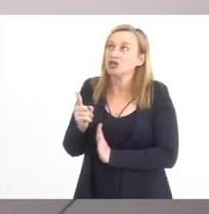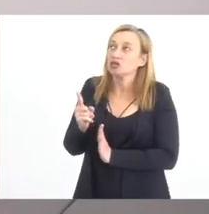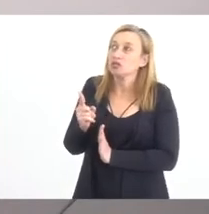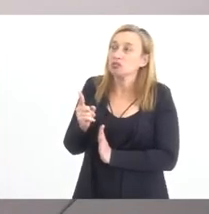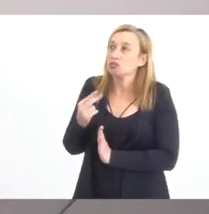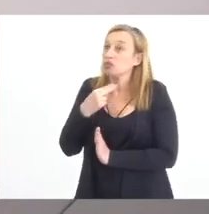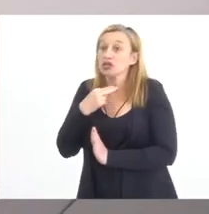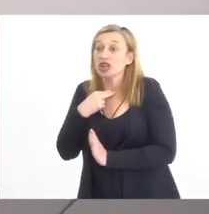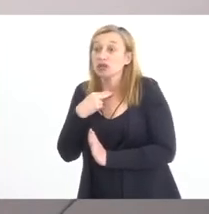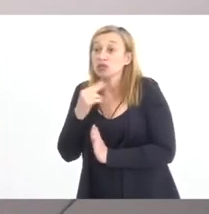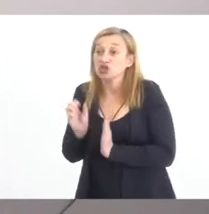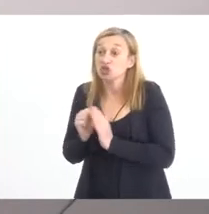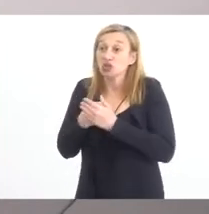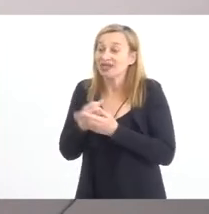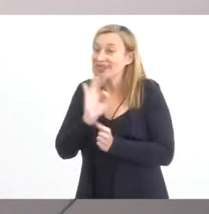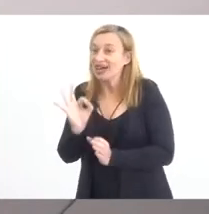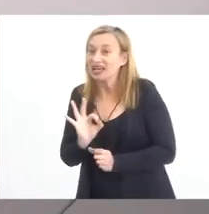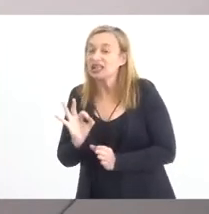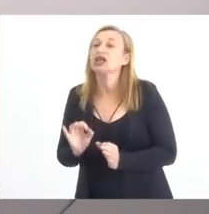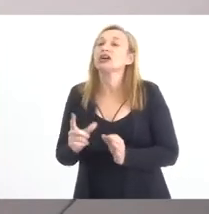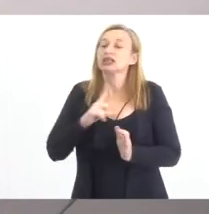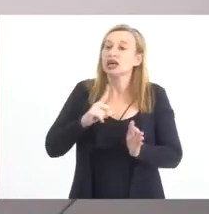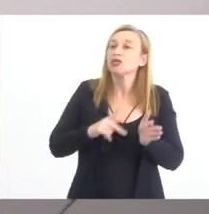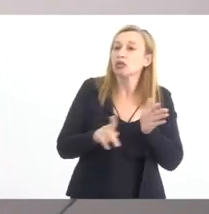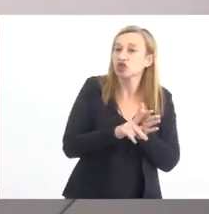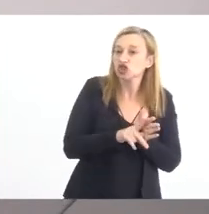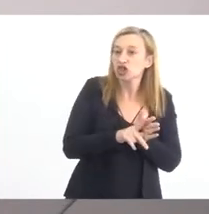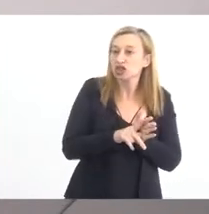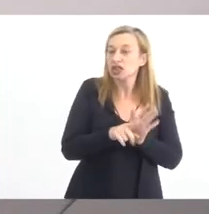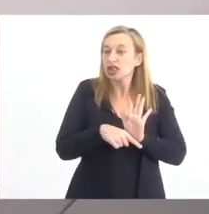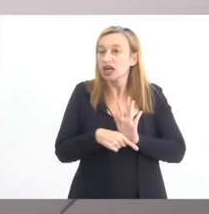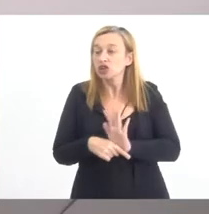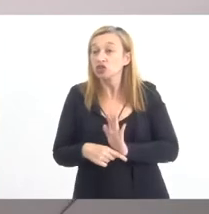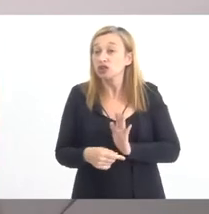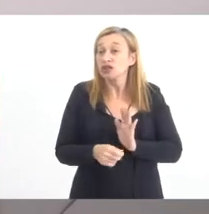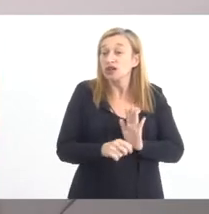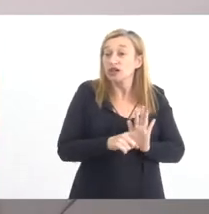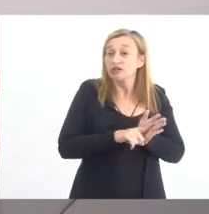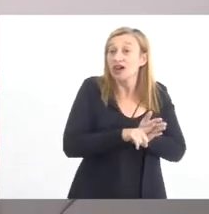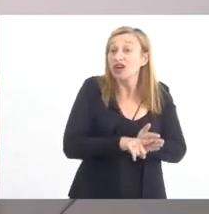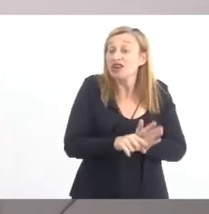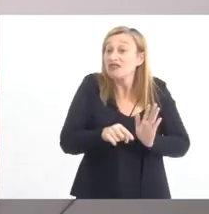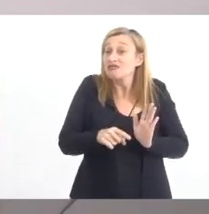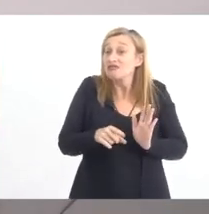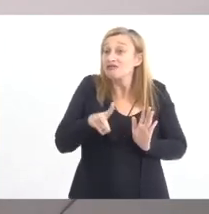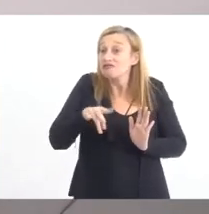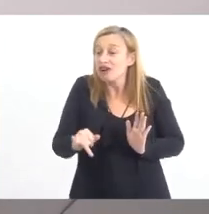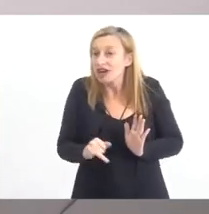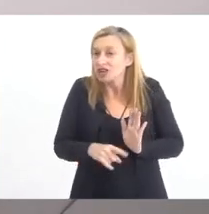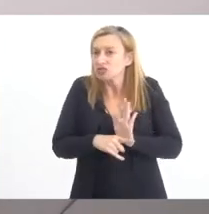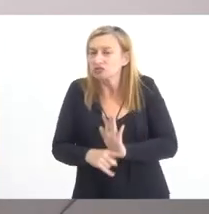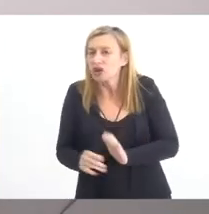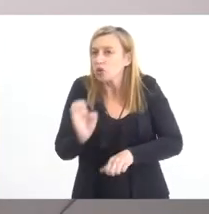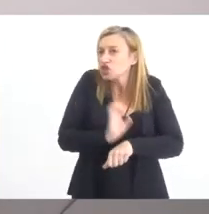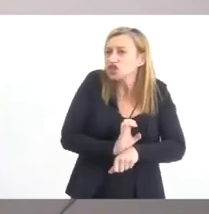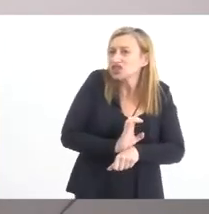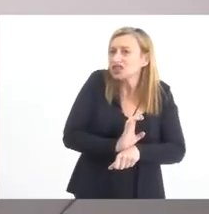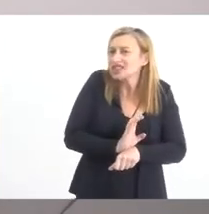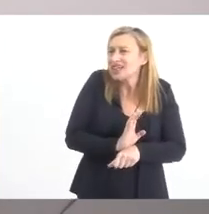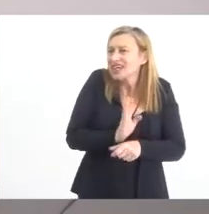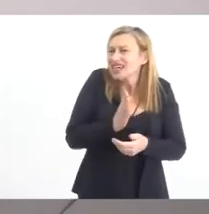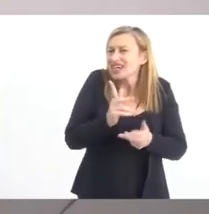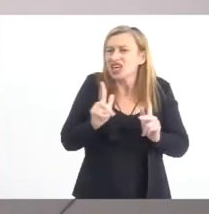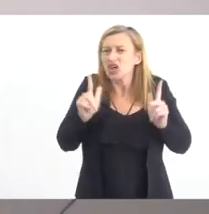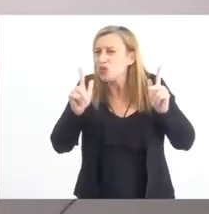contrário, existe um projeto de recuperação fiscal, mas que vai dar tanto ao Estado as mesmas